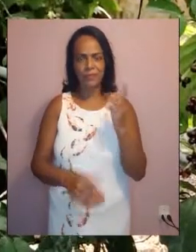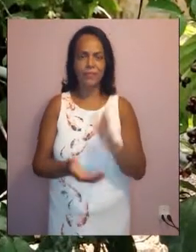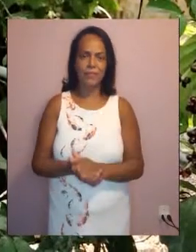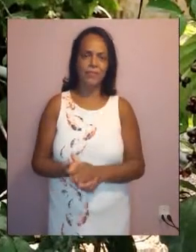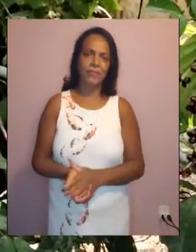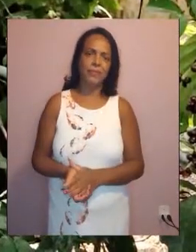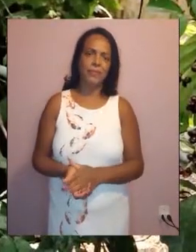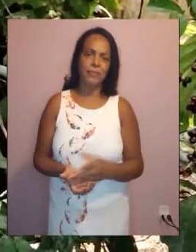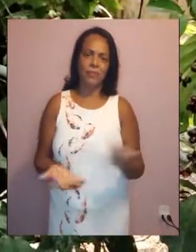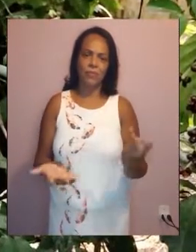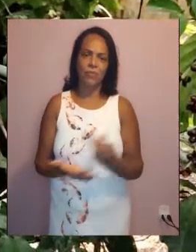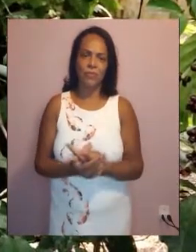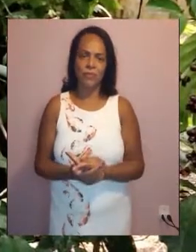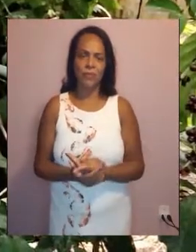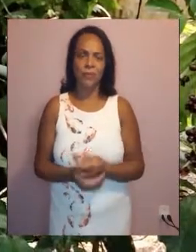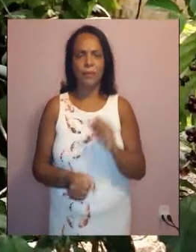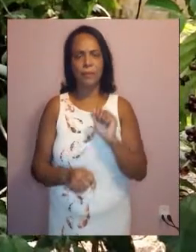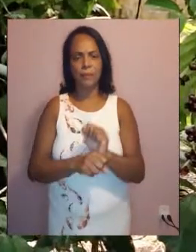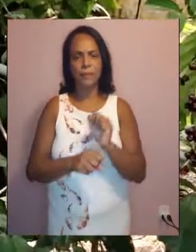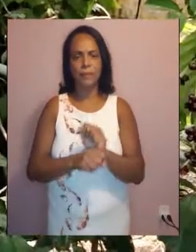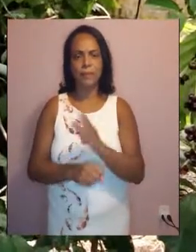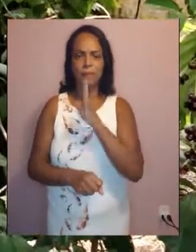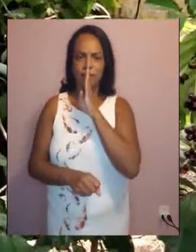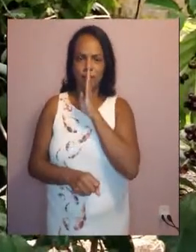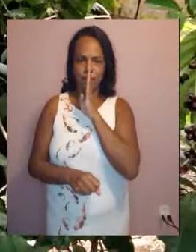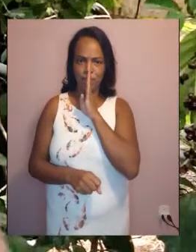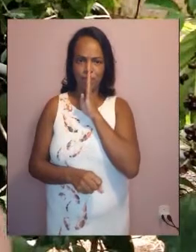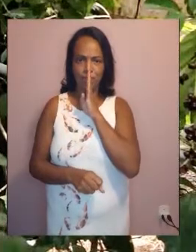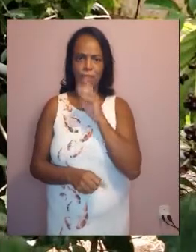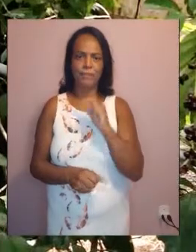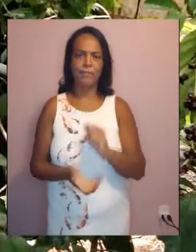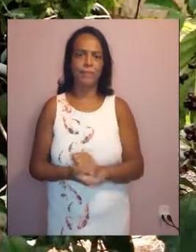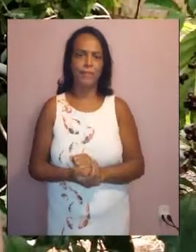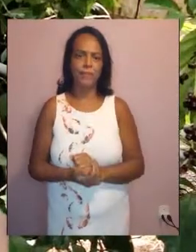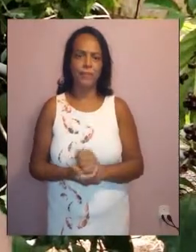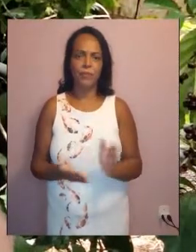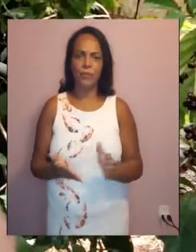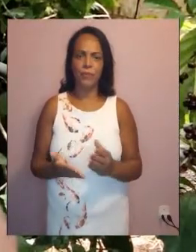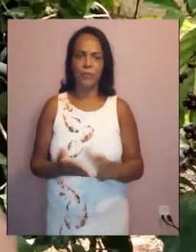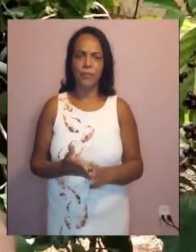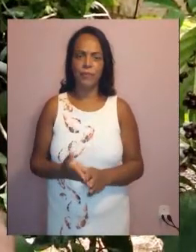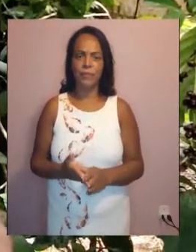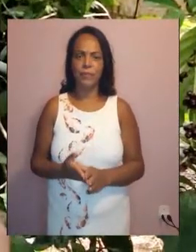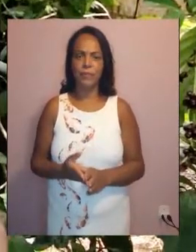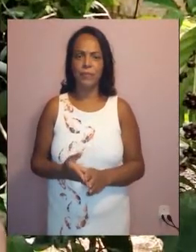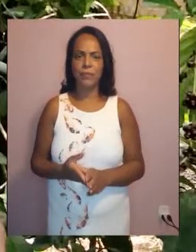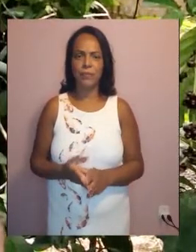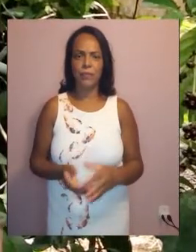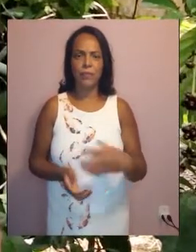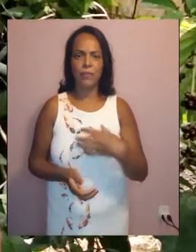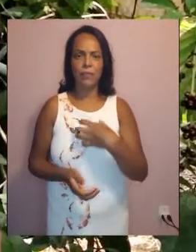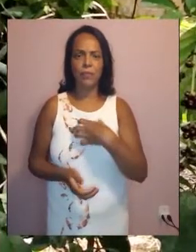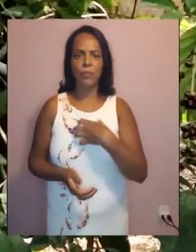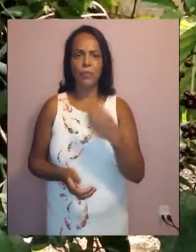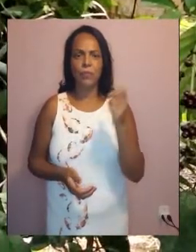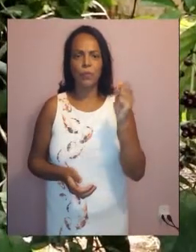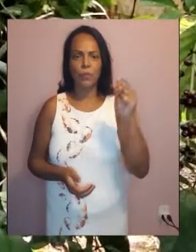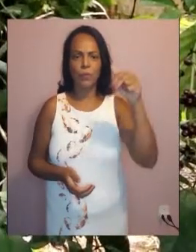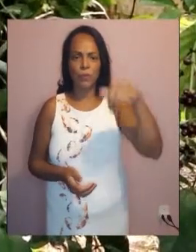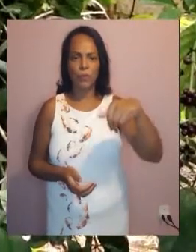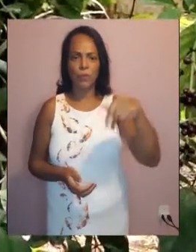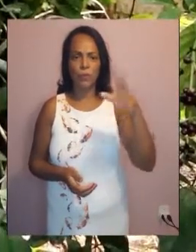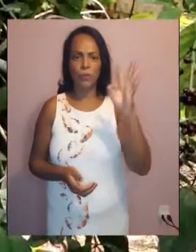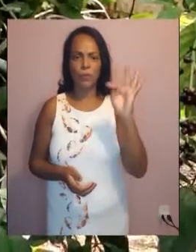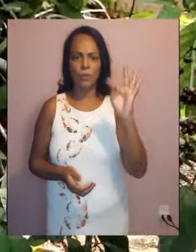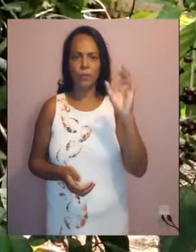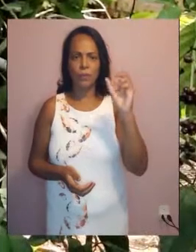mais um tanto de silêncio. Aí de repente quem falou foi o Antônio Costa.